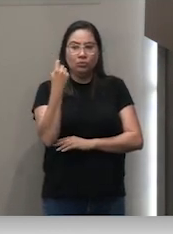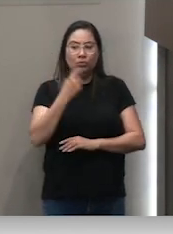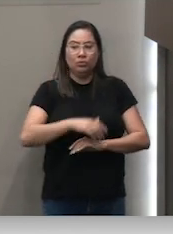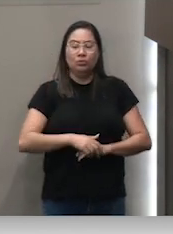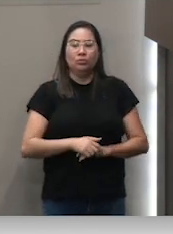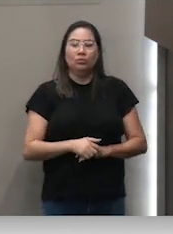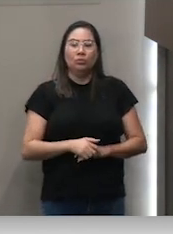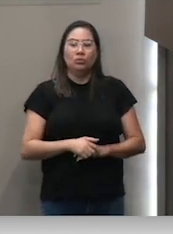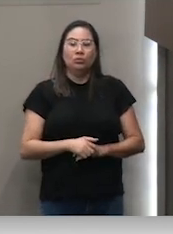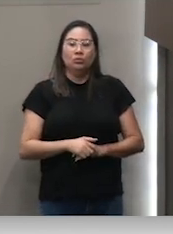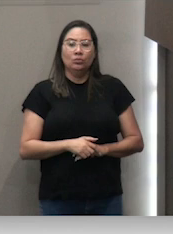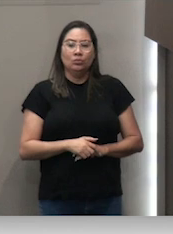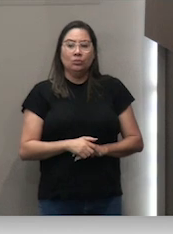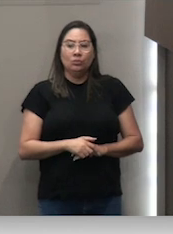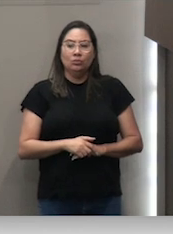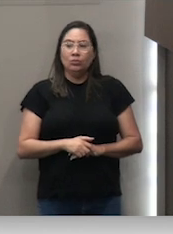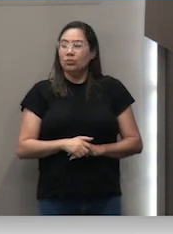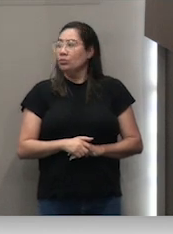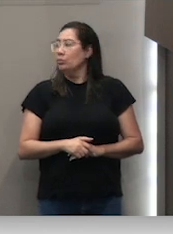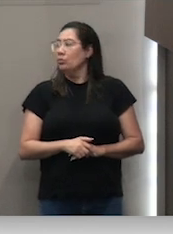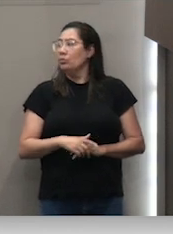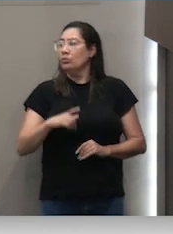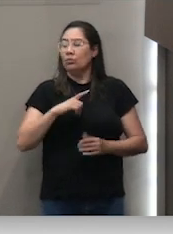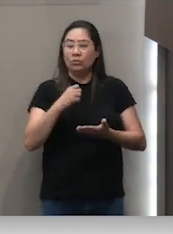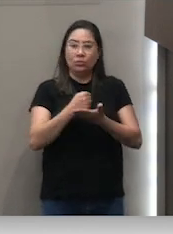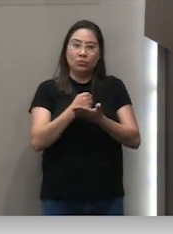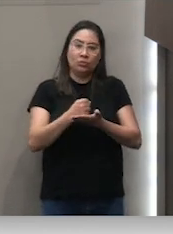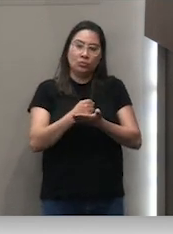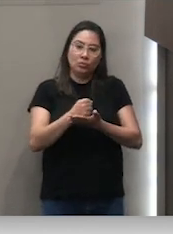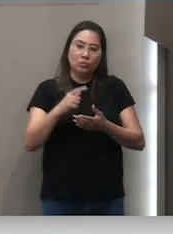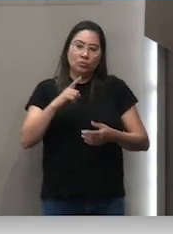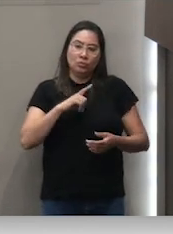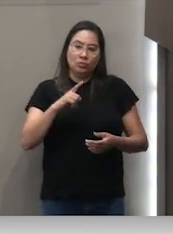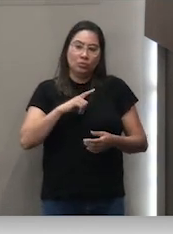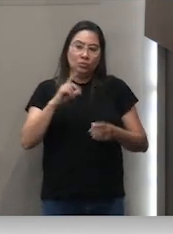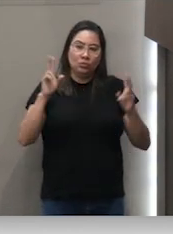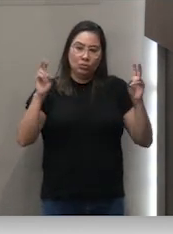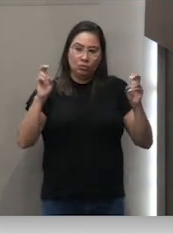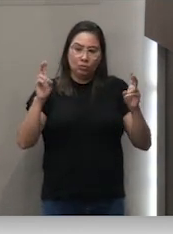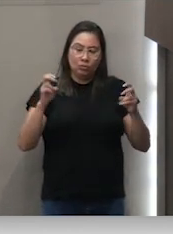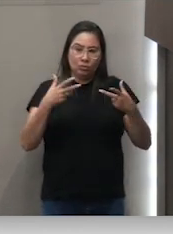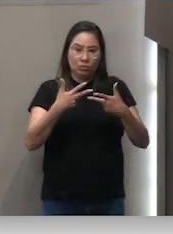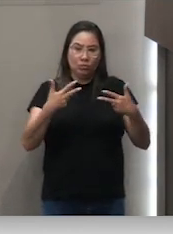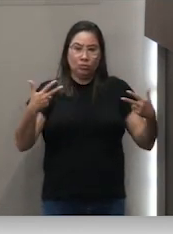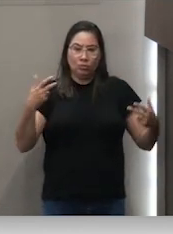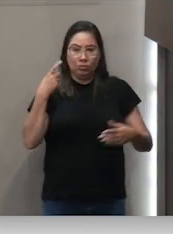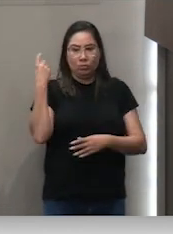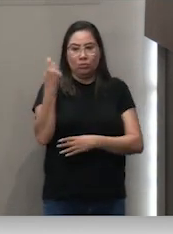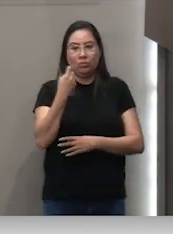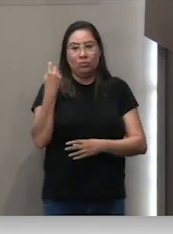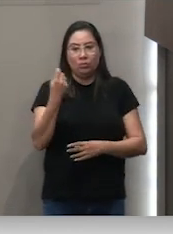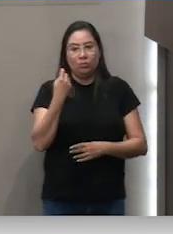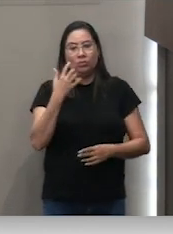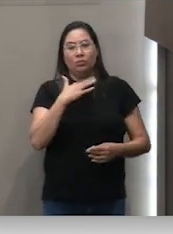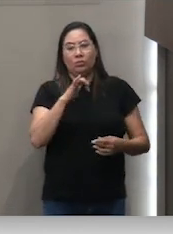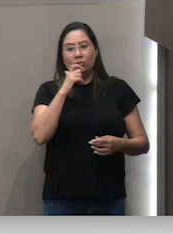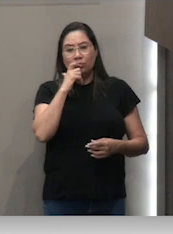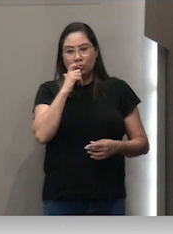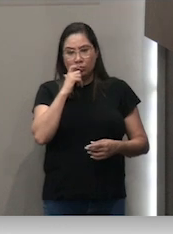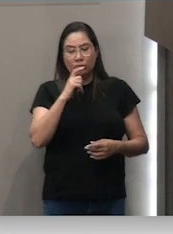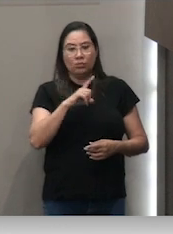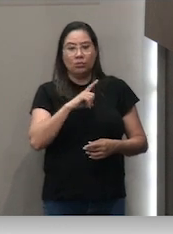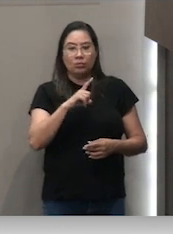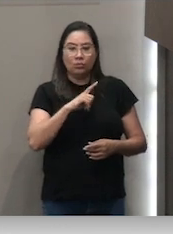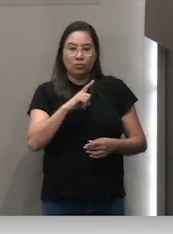Baú Campeiro. Né? Basicamente, tratando sobre o campeirismo, sobre as coisas do gaúcho, levando as crianças, então, desde a